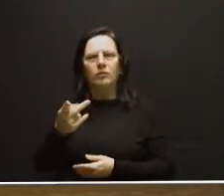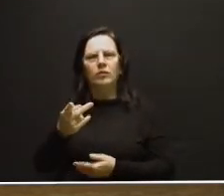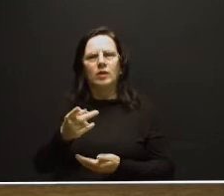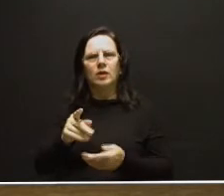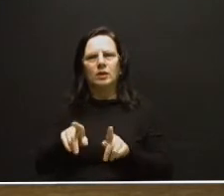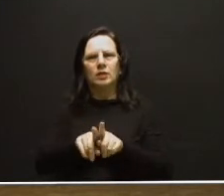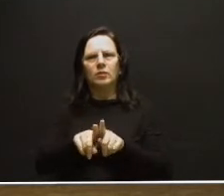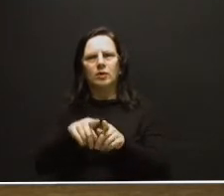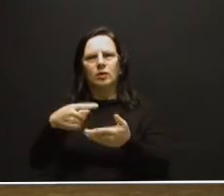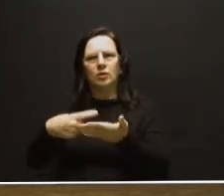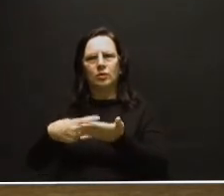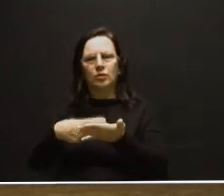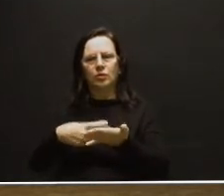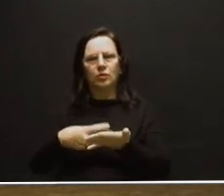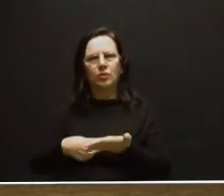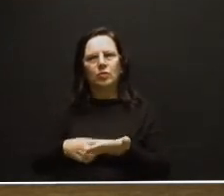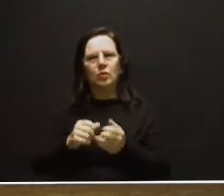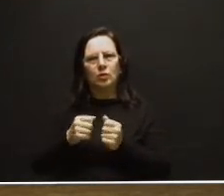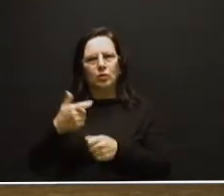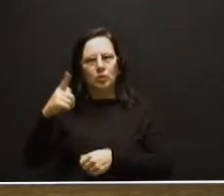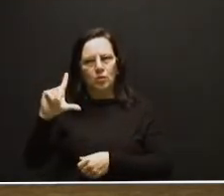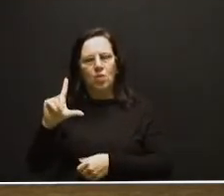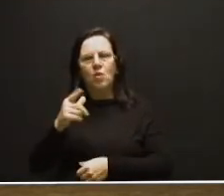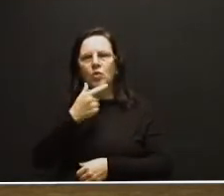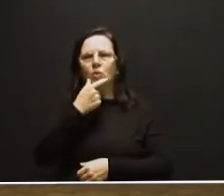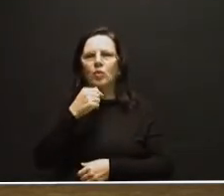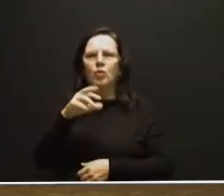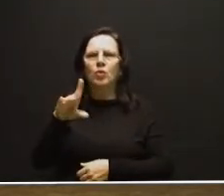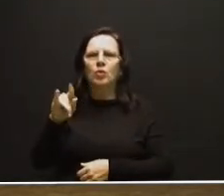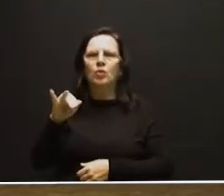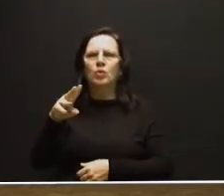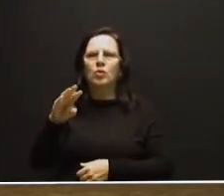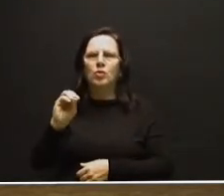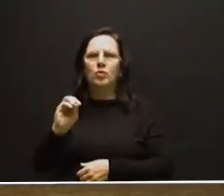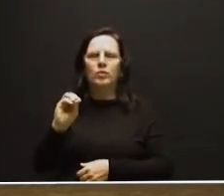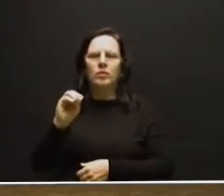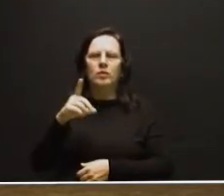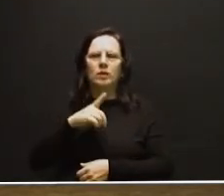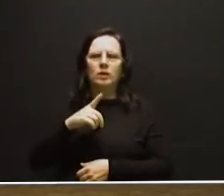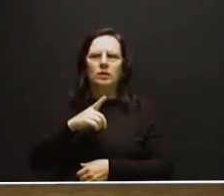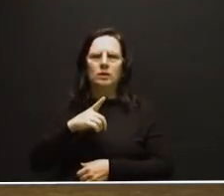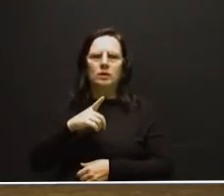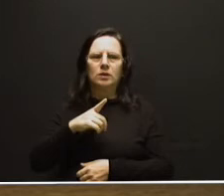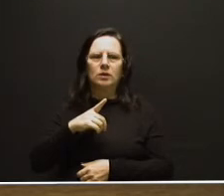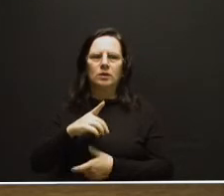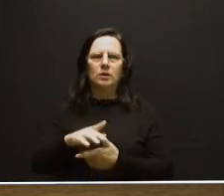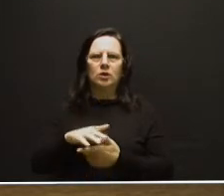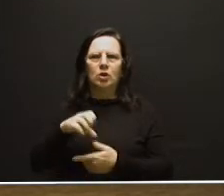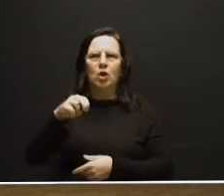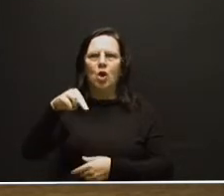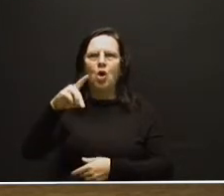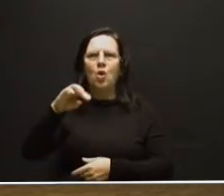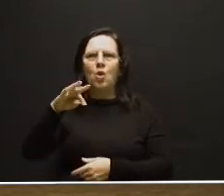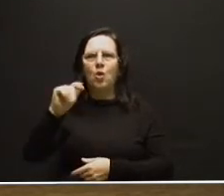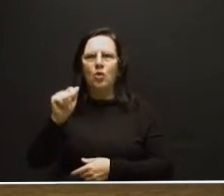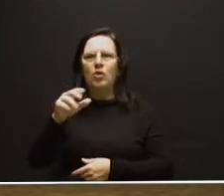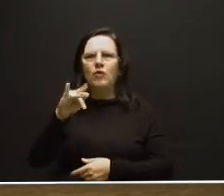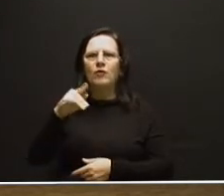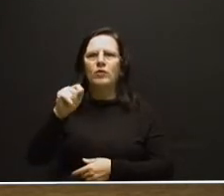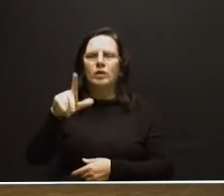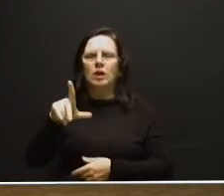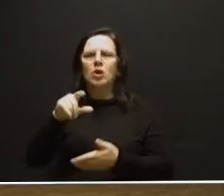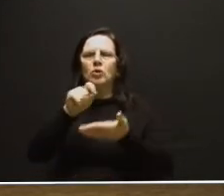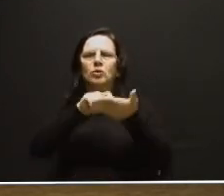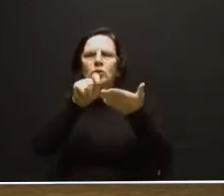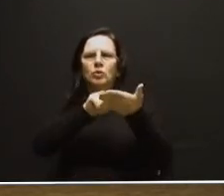é um compromisso que nós firmamos então o w tem uma questão também que a fé é a questão da nota fiscal paulista têm um cadastramento